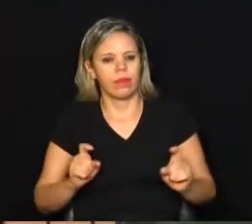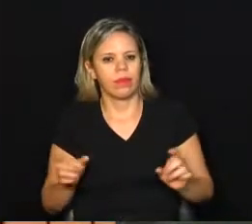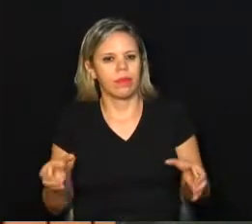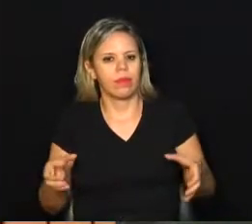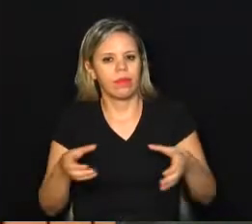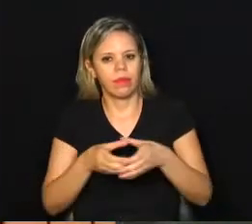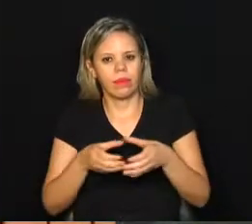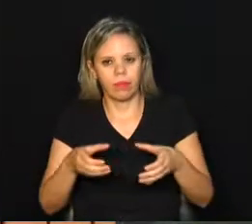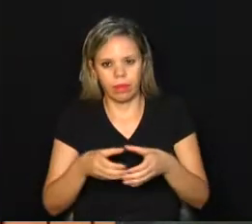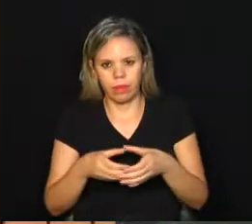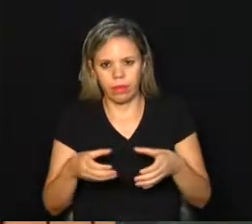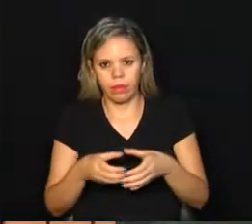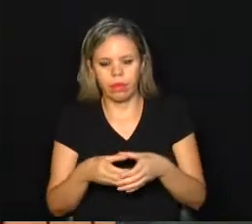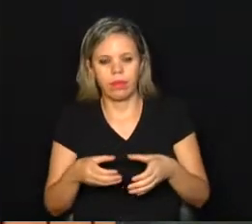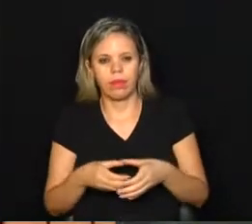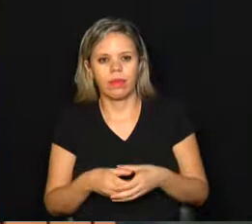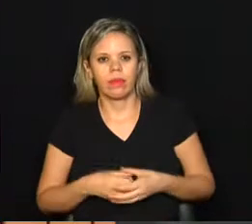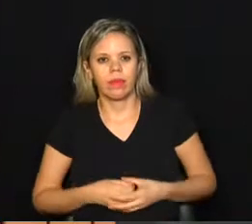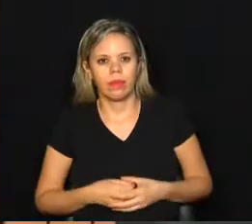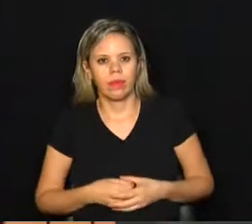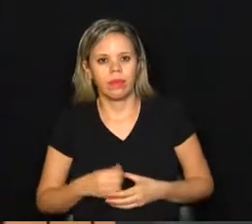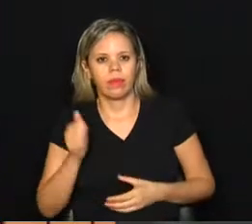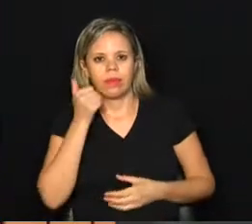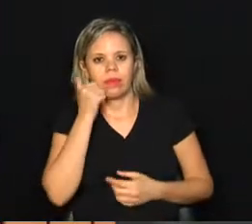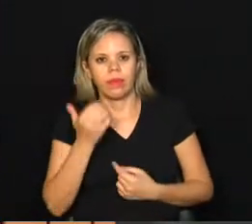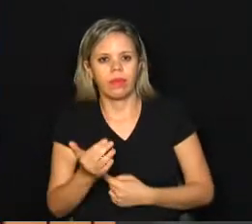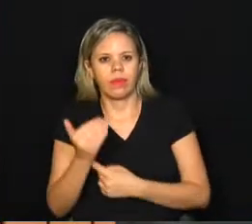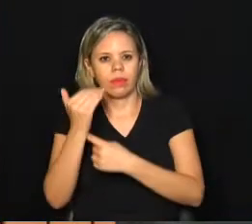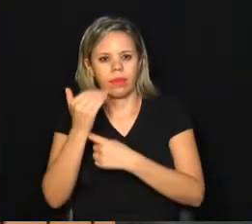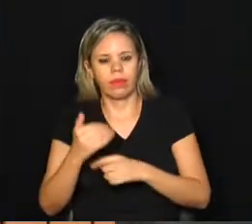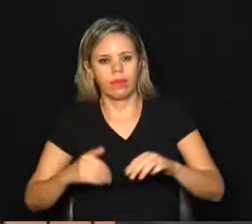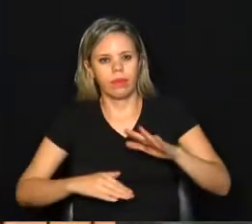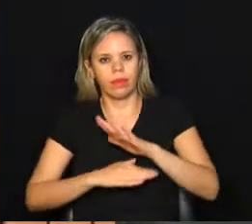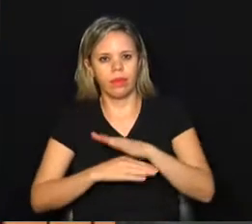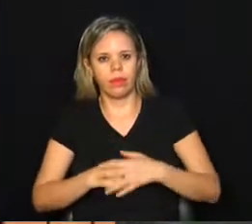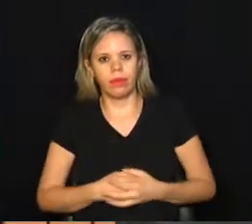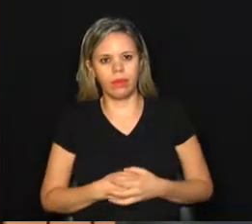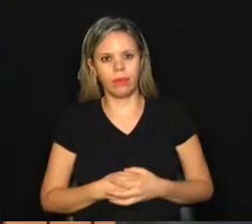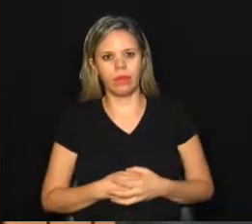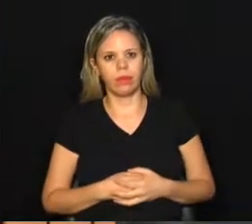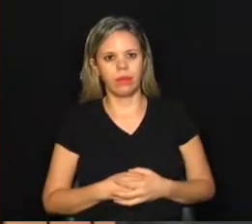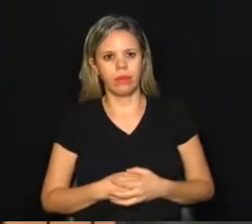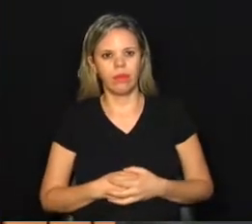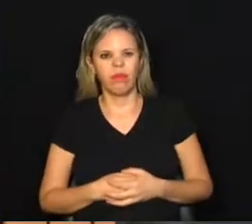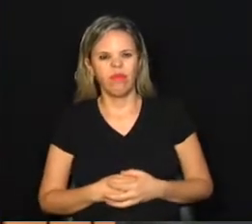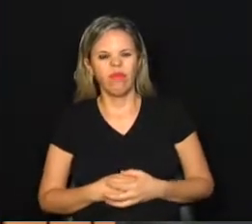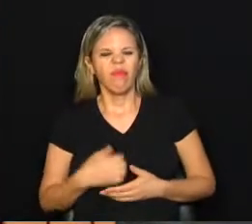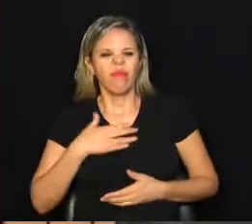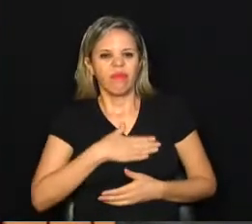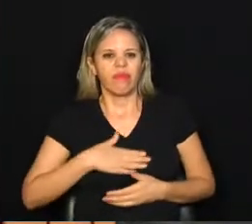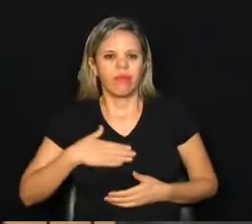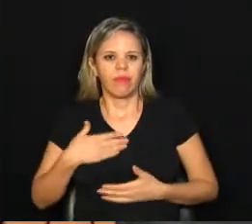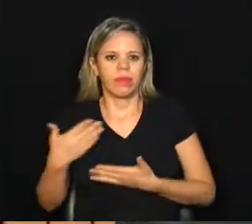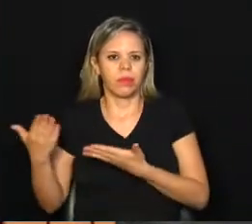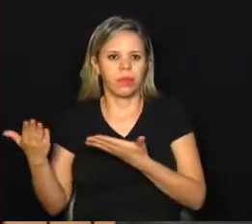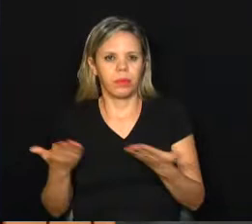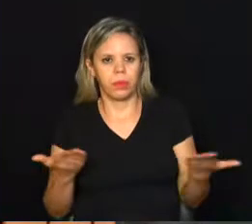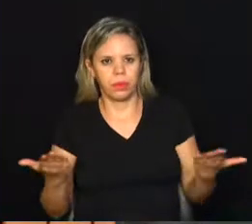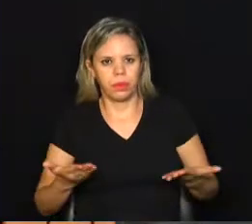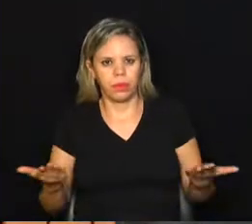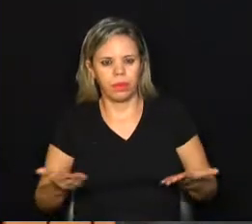Comissão de Ciência e Tecnologia da Câmara. E eu tenho o prazer de receber hoje